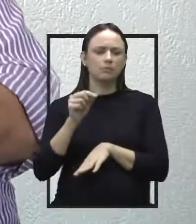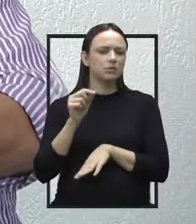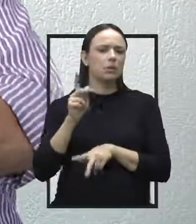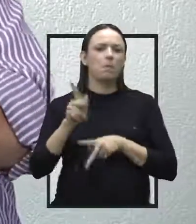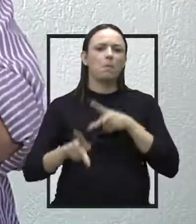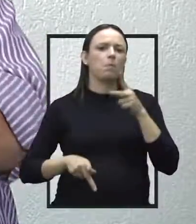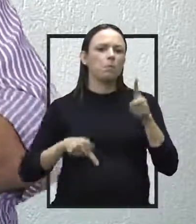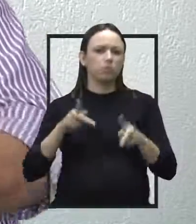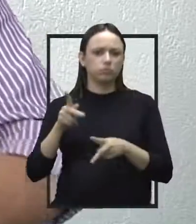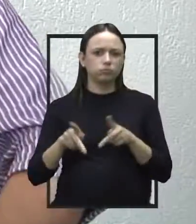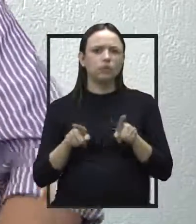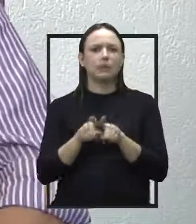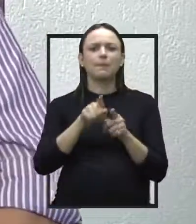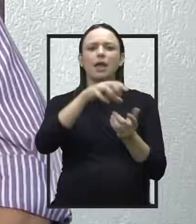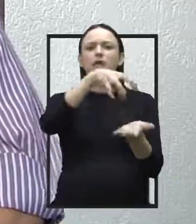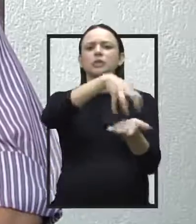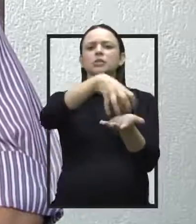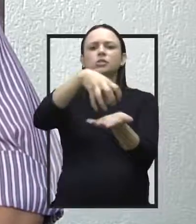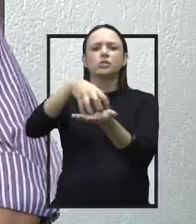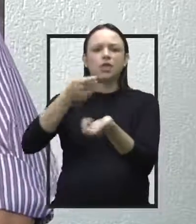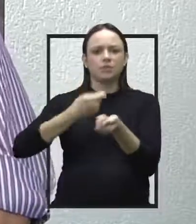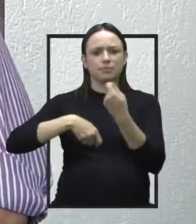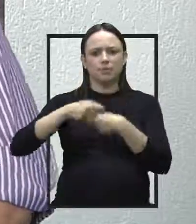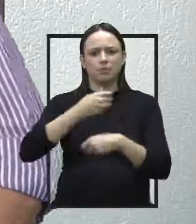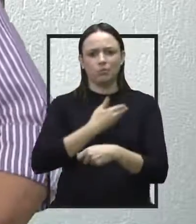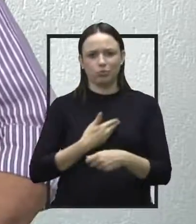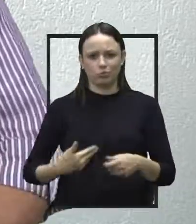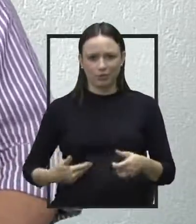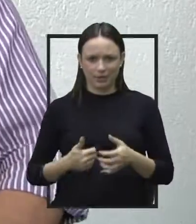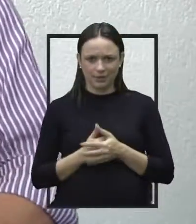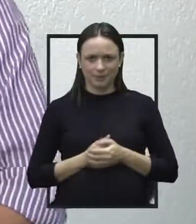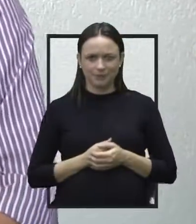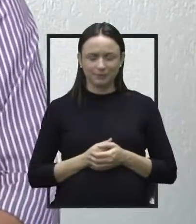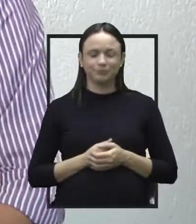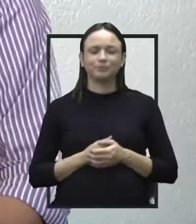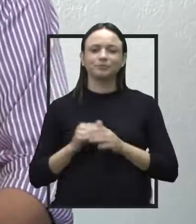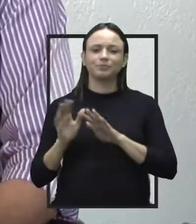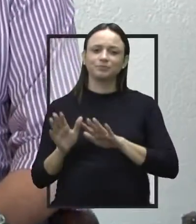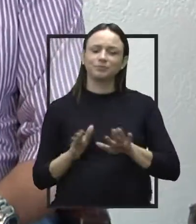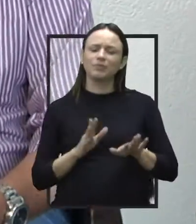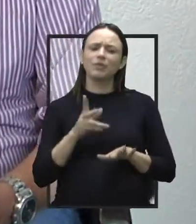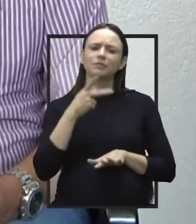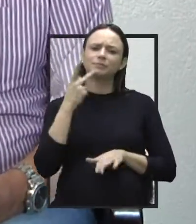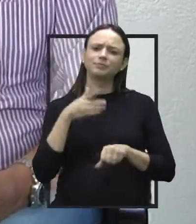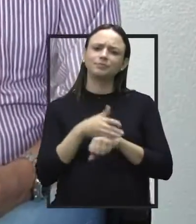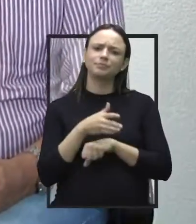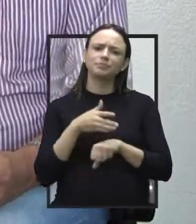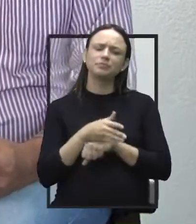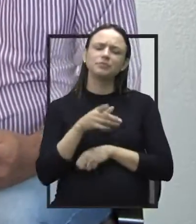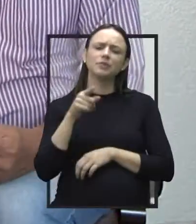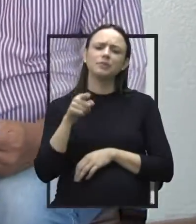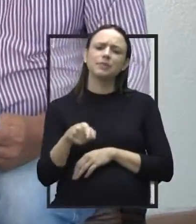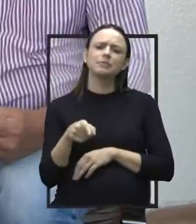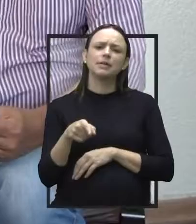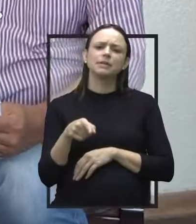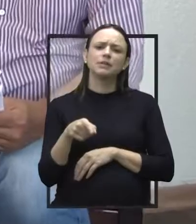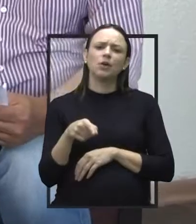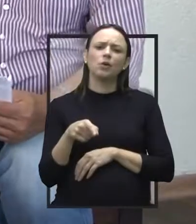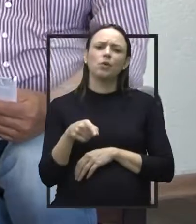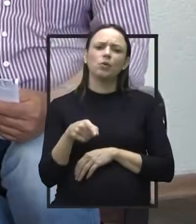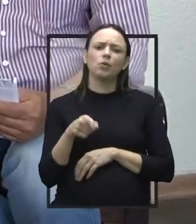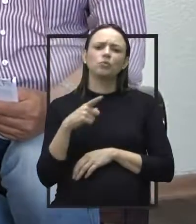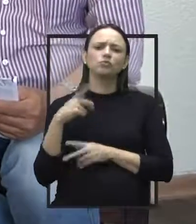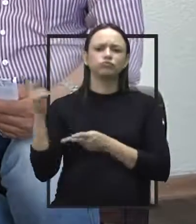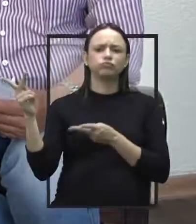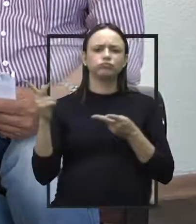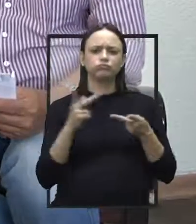ou a participação das entidades na administração pública. Presidente, falando em participação, a Câmara Municipal recebeu recentemente